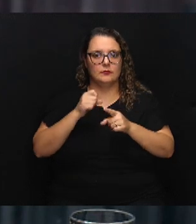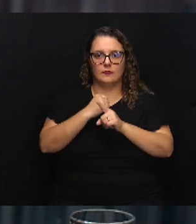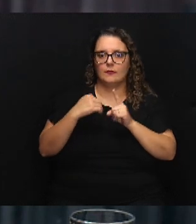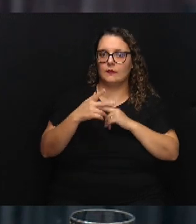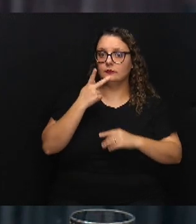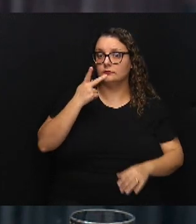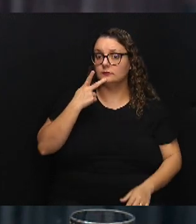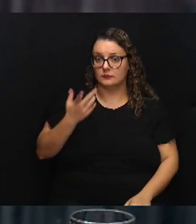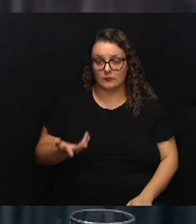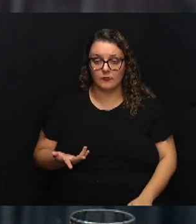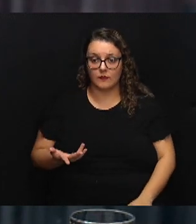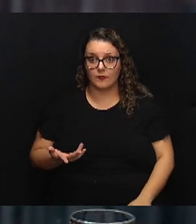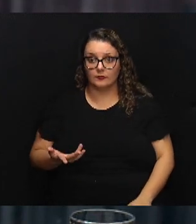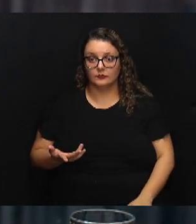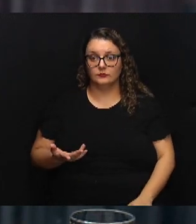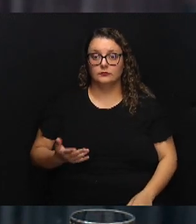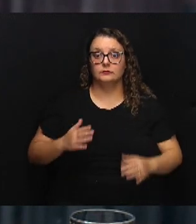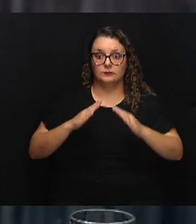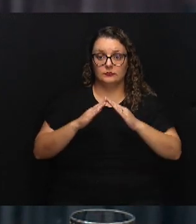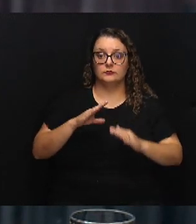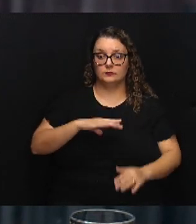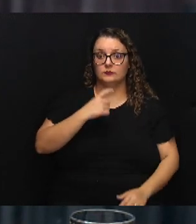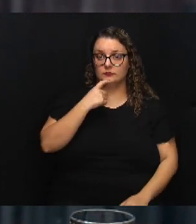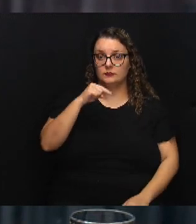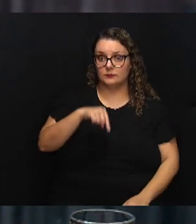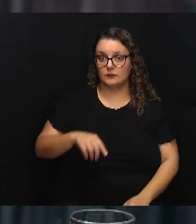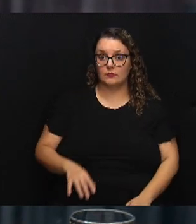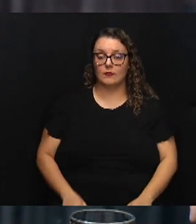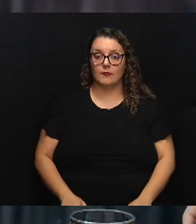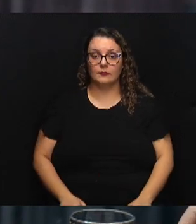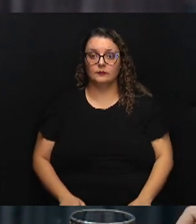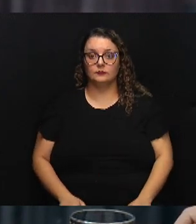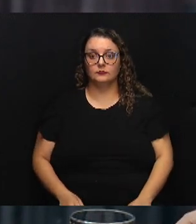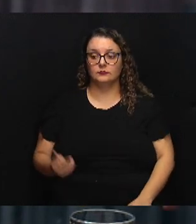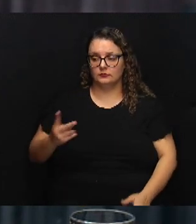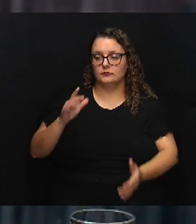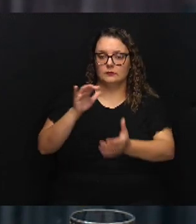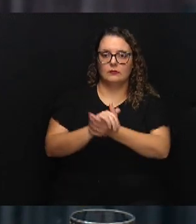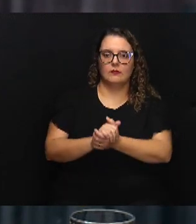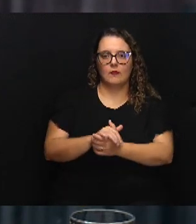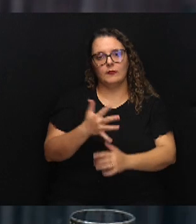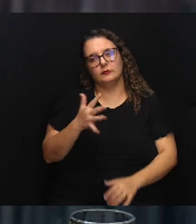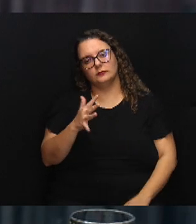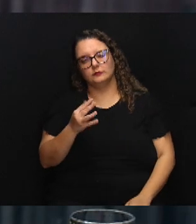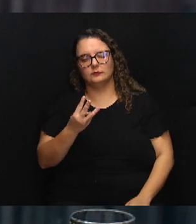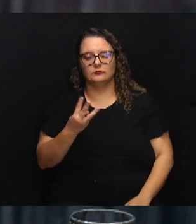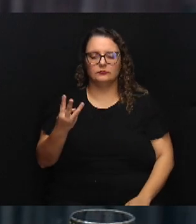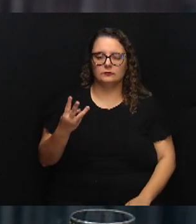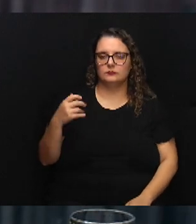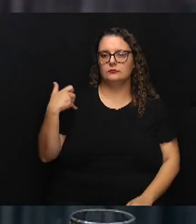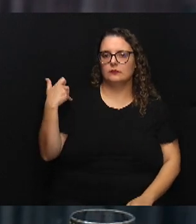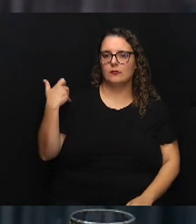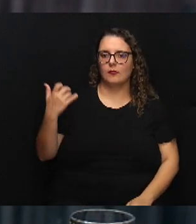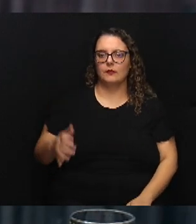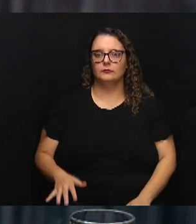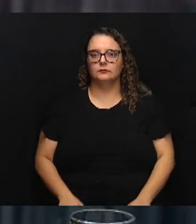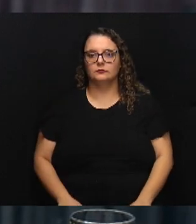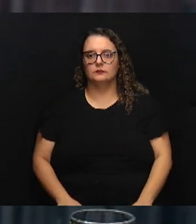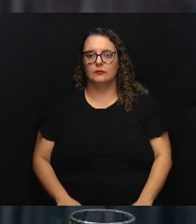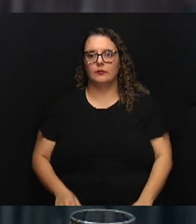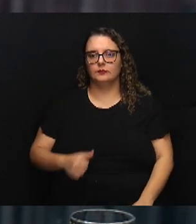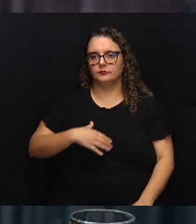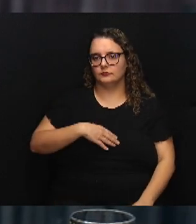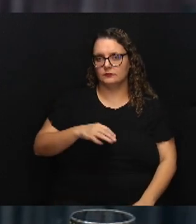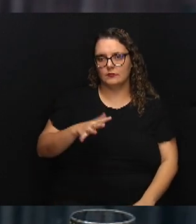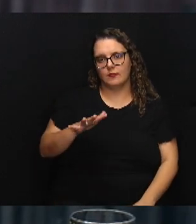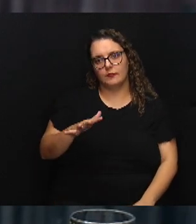falando, que morava aqui em Campinas, né? Era um casal por volta dos seus 33 anos, a filha deles